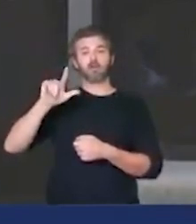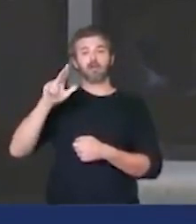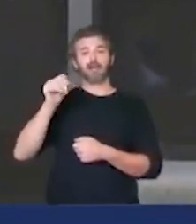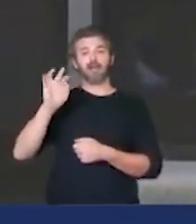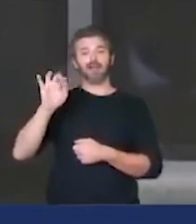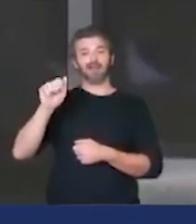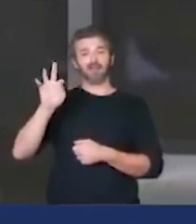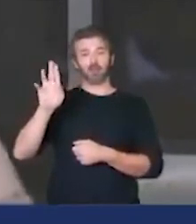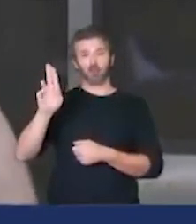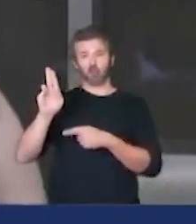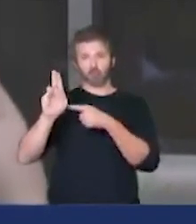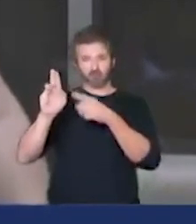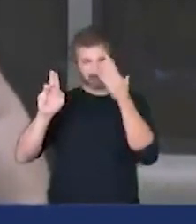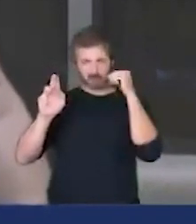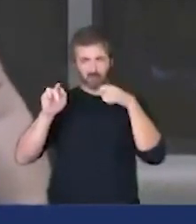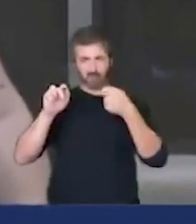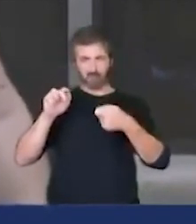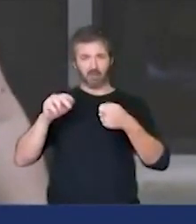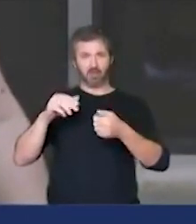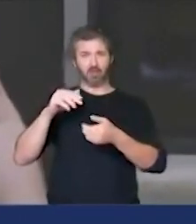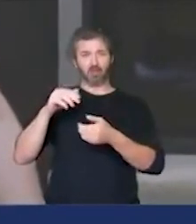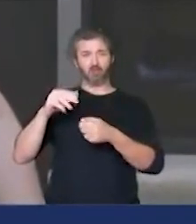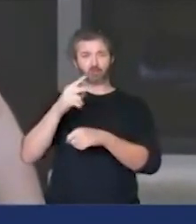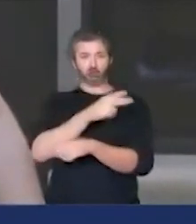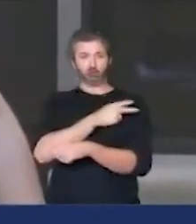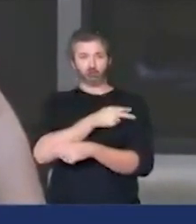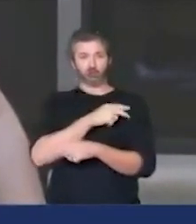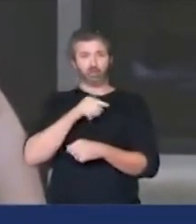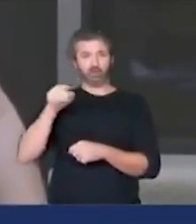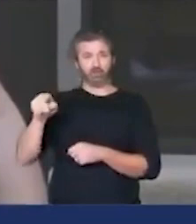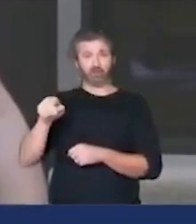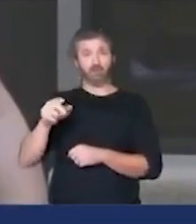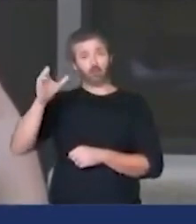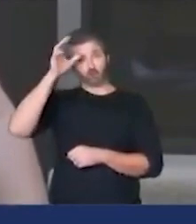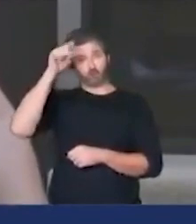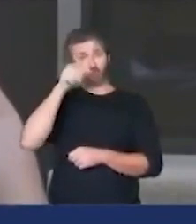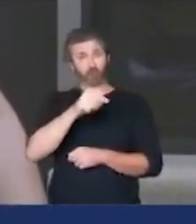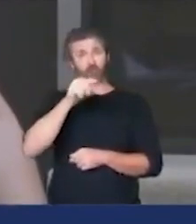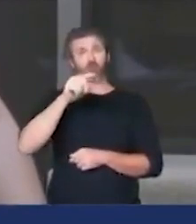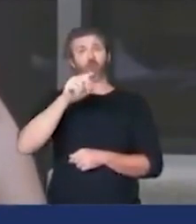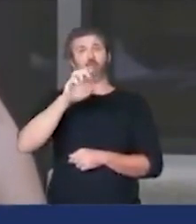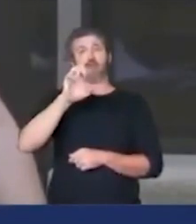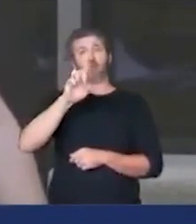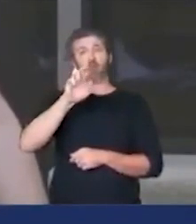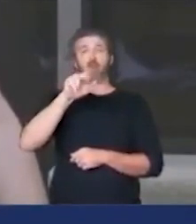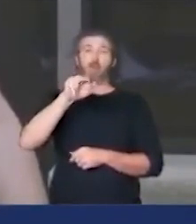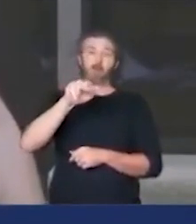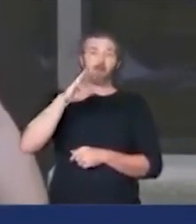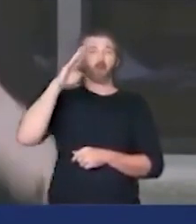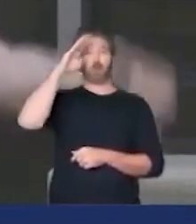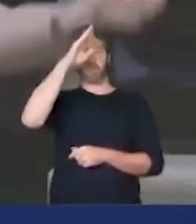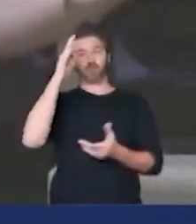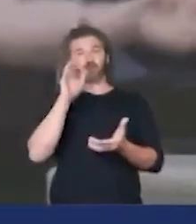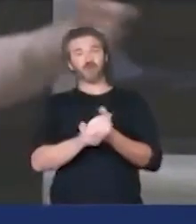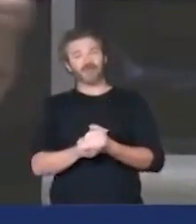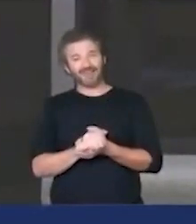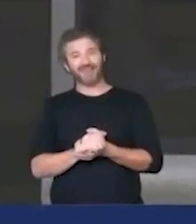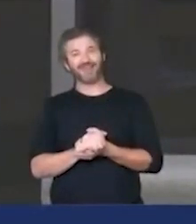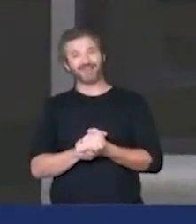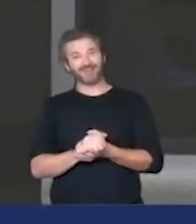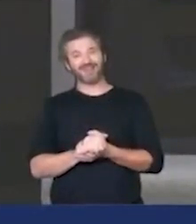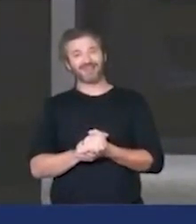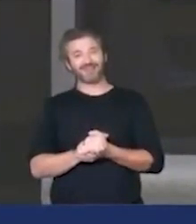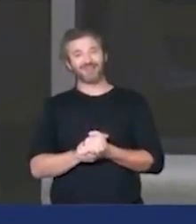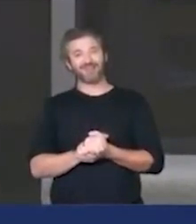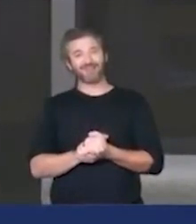que, pasme, sabe quem é o chefe de gabinete do prefeito? O tio do Eduardo Bolsonaro, irmão do presidente da